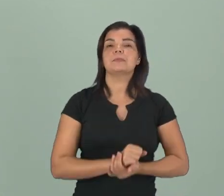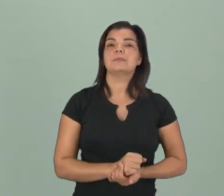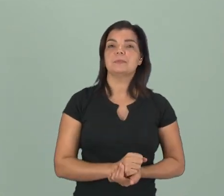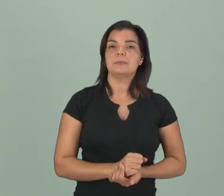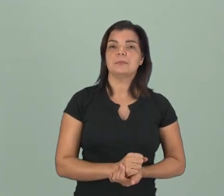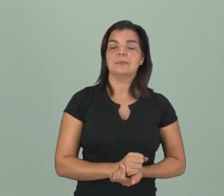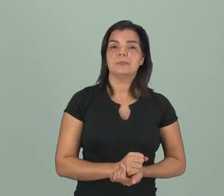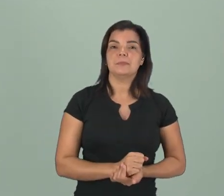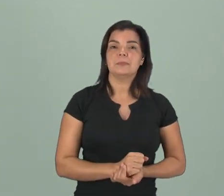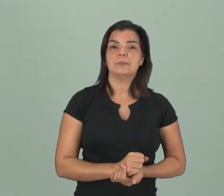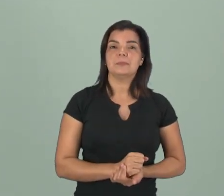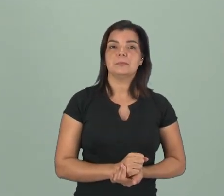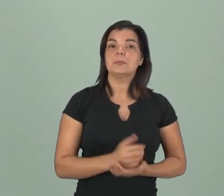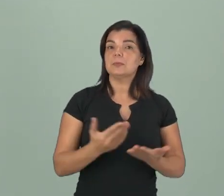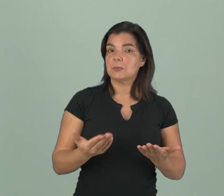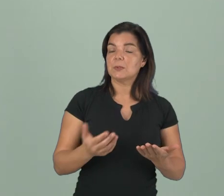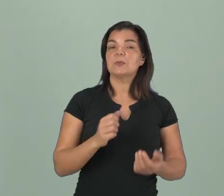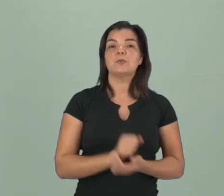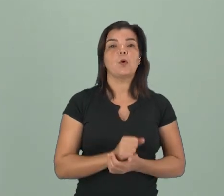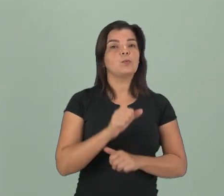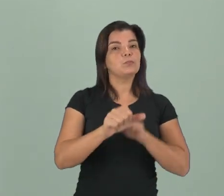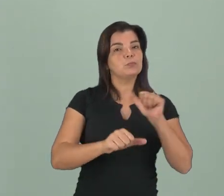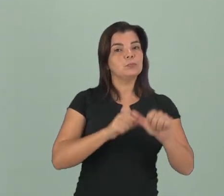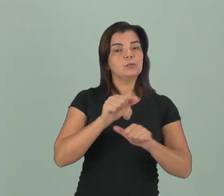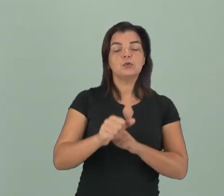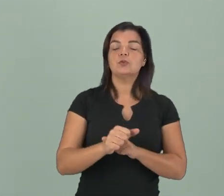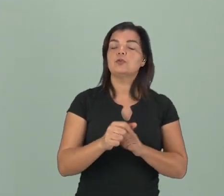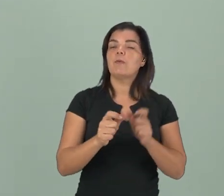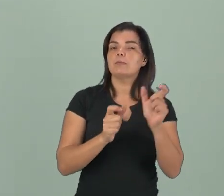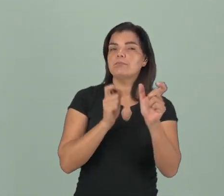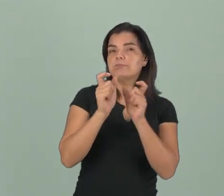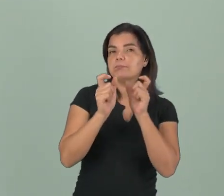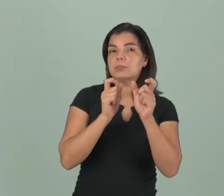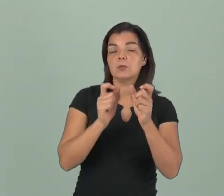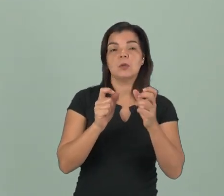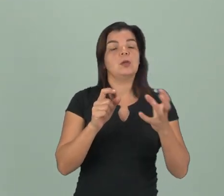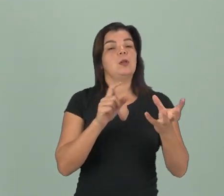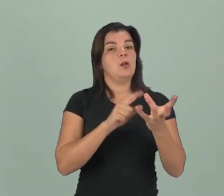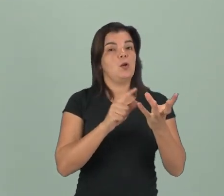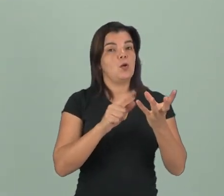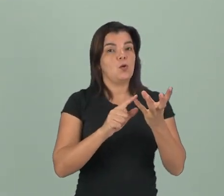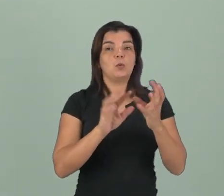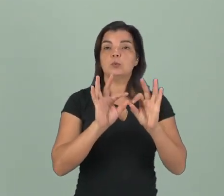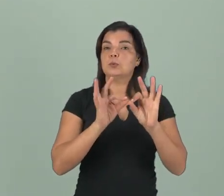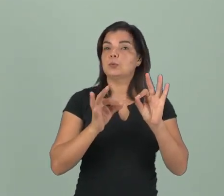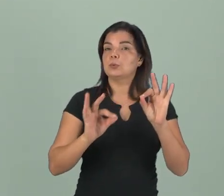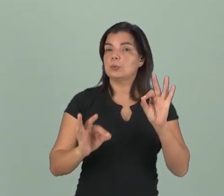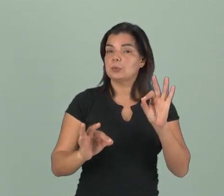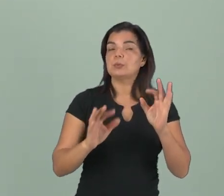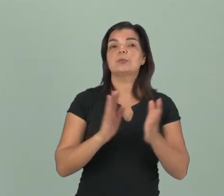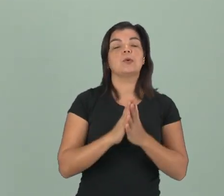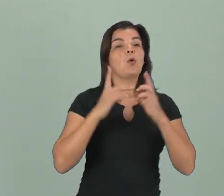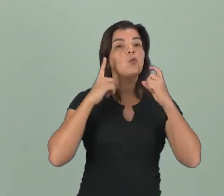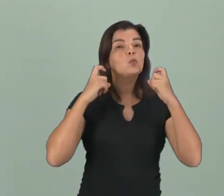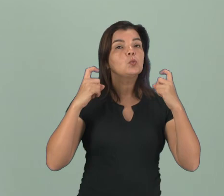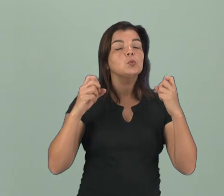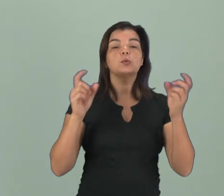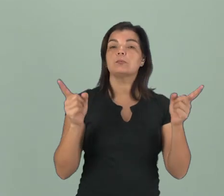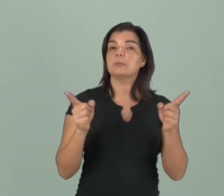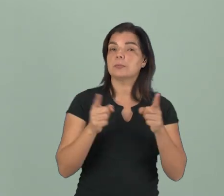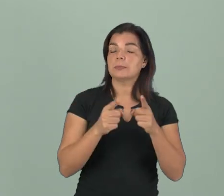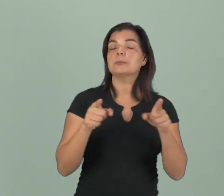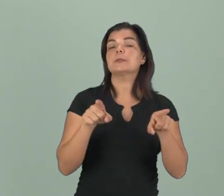inglês moderno foi a grande mudança vocálica que foi aquela mudança de pronúncia né as vogais começaram a ser pronunciadas com som é mais